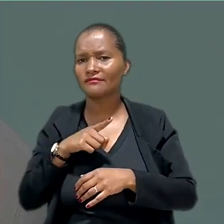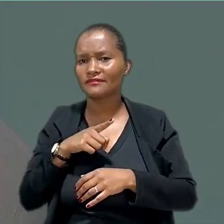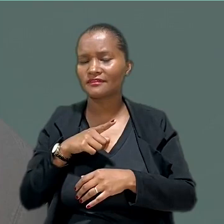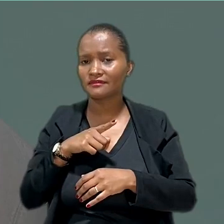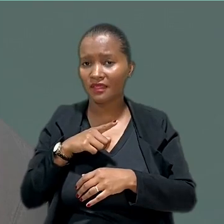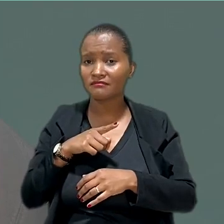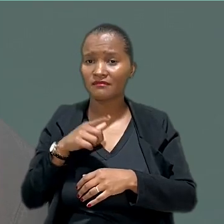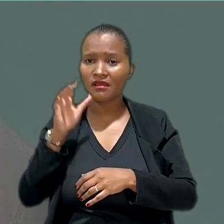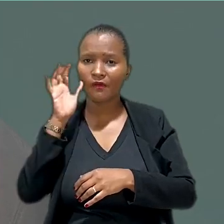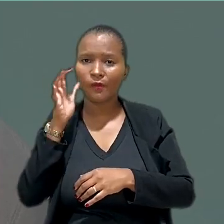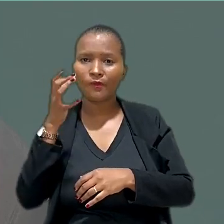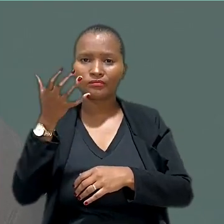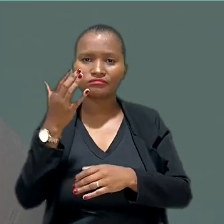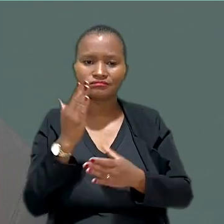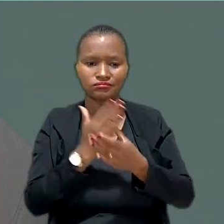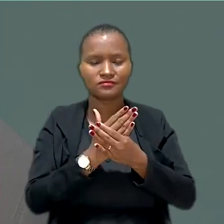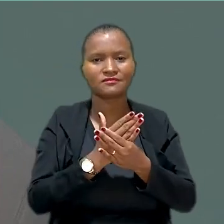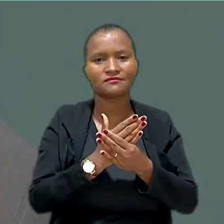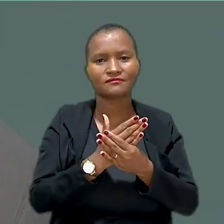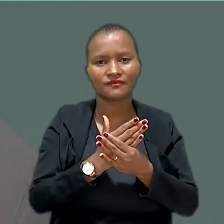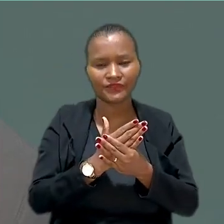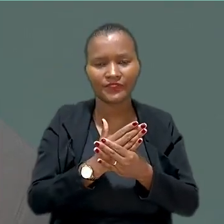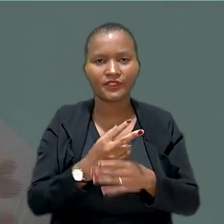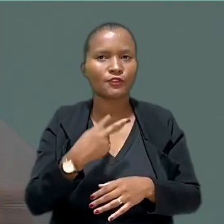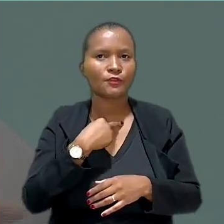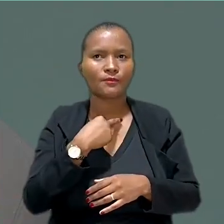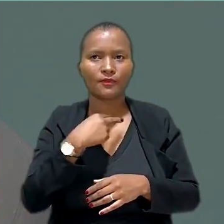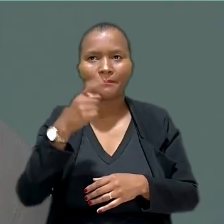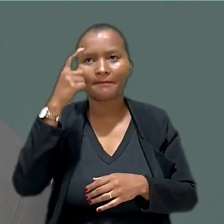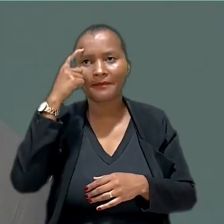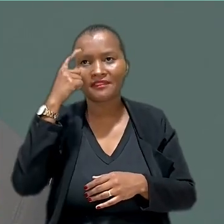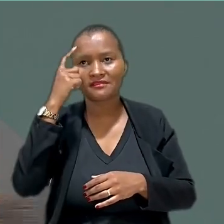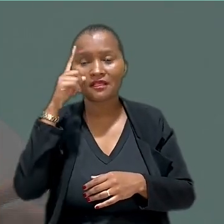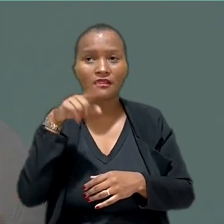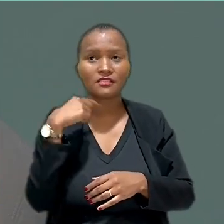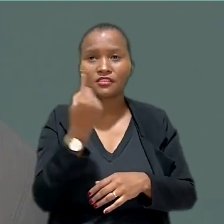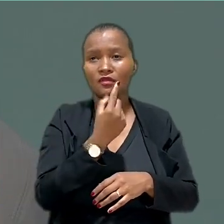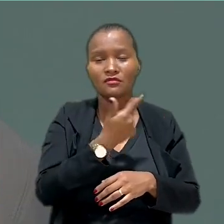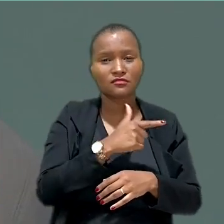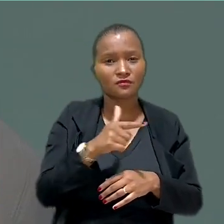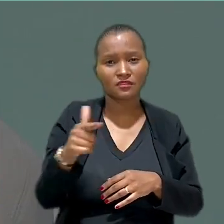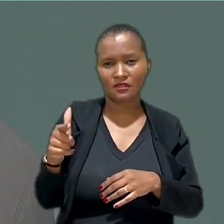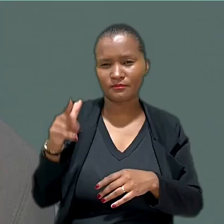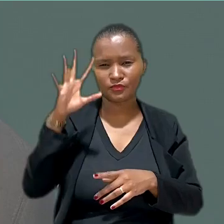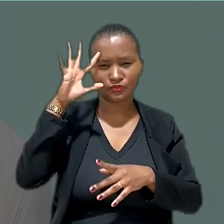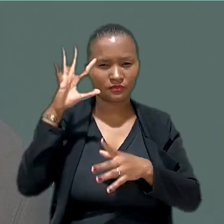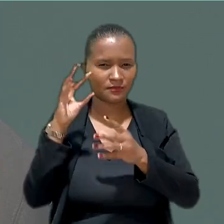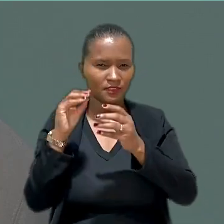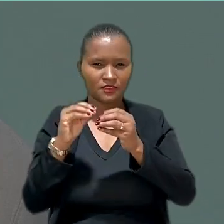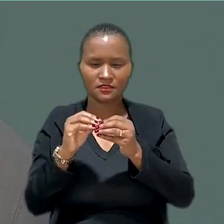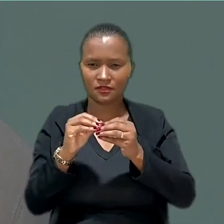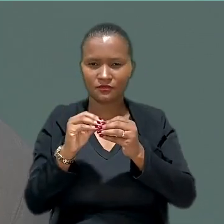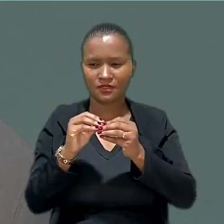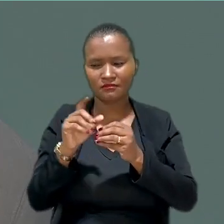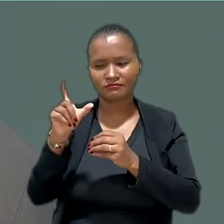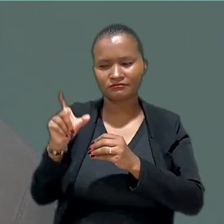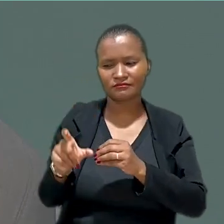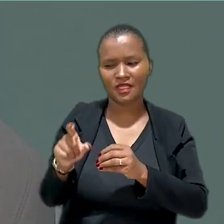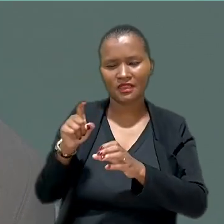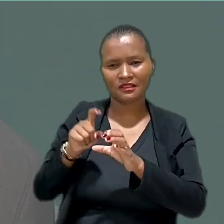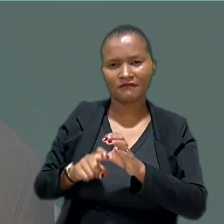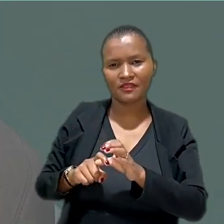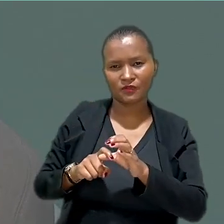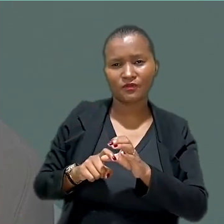patrimônio é que irá solucionar os processos. Então, não se pode pensar que nós não temos, digamos, compreensão com o devedor